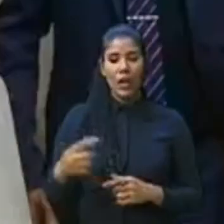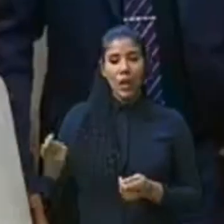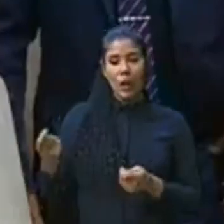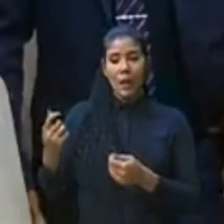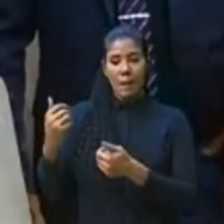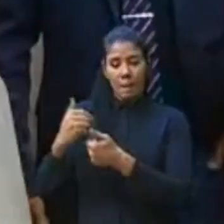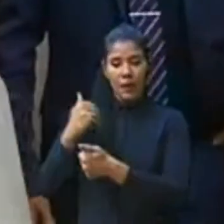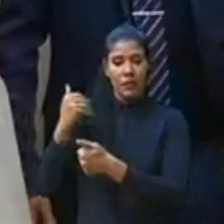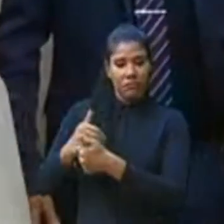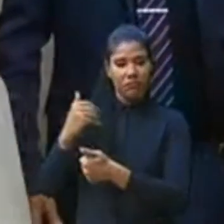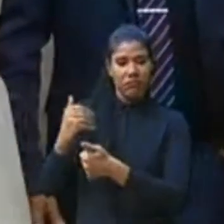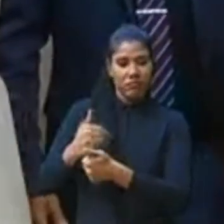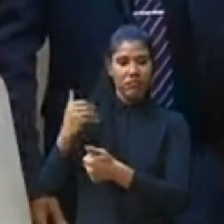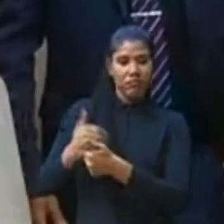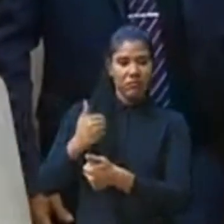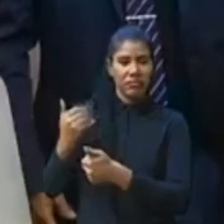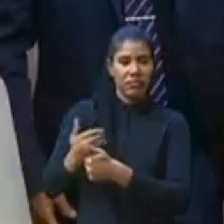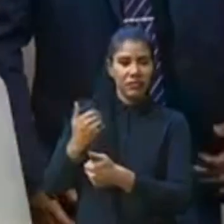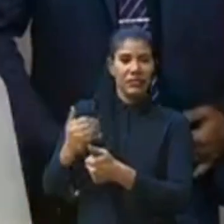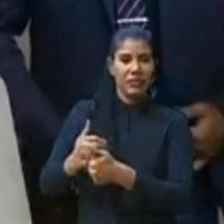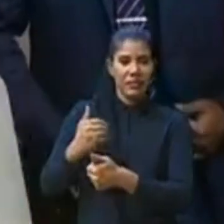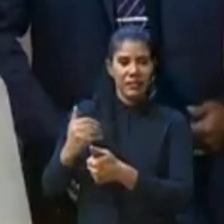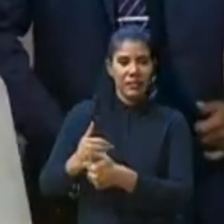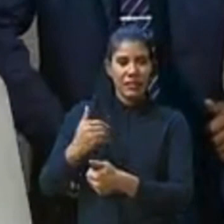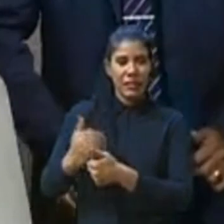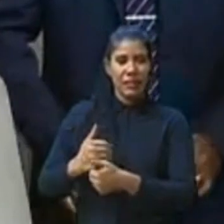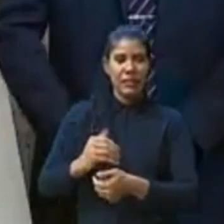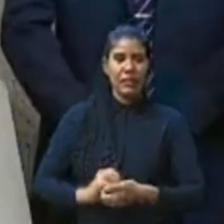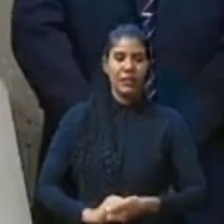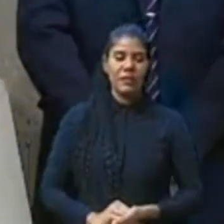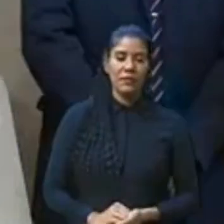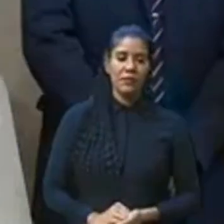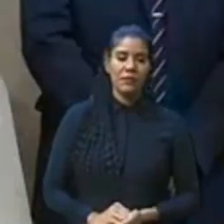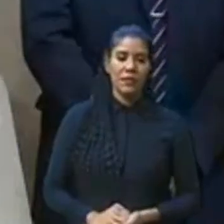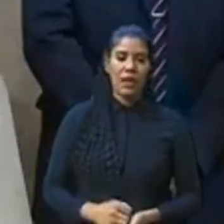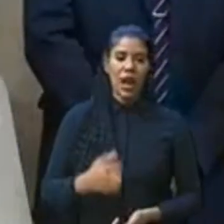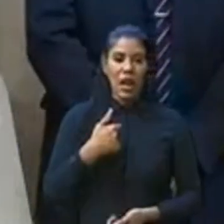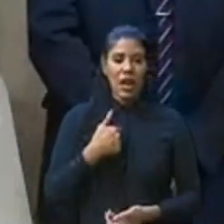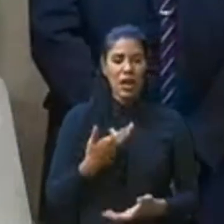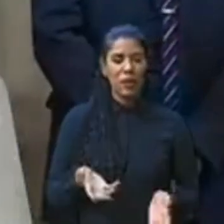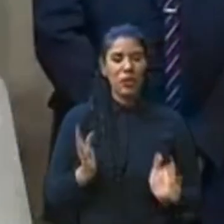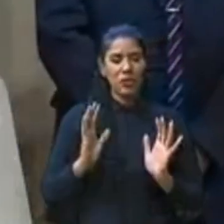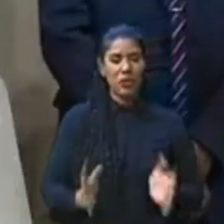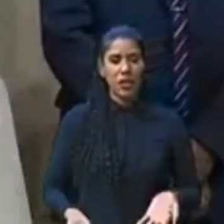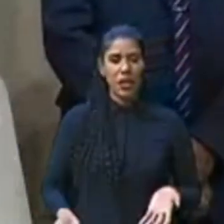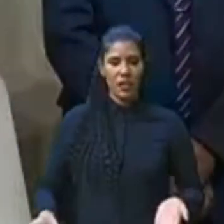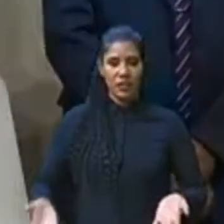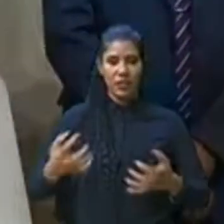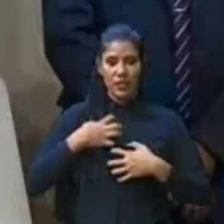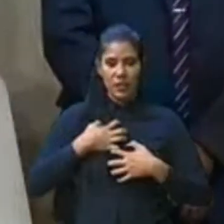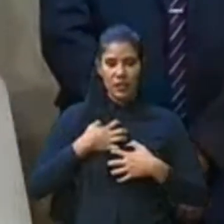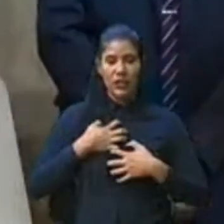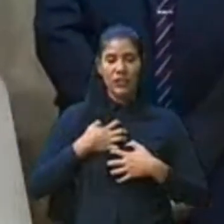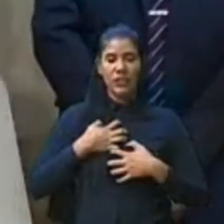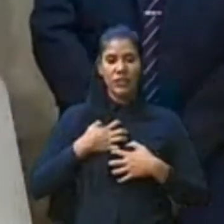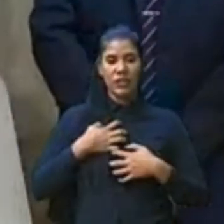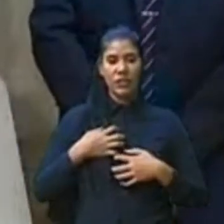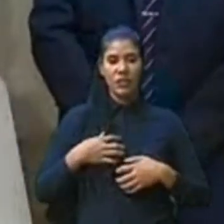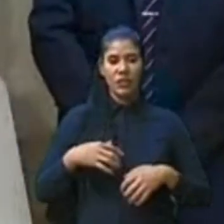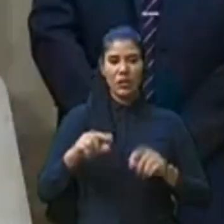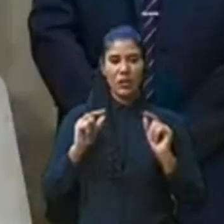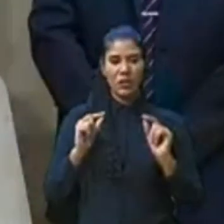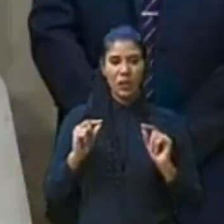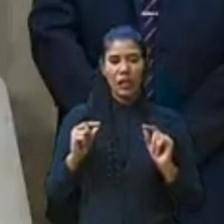muita corda, deu muito mais corda do que eu precisava, e eu já me considerava assim um pouquinho arquivado em termos